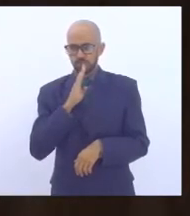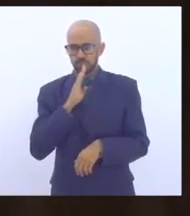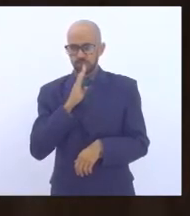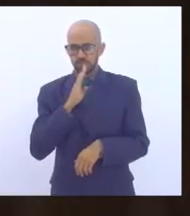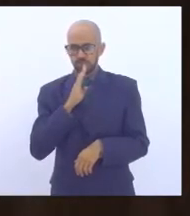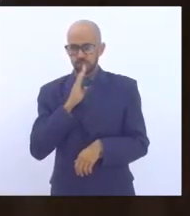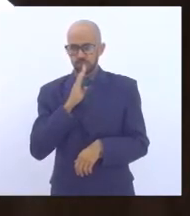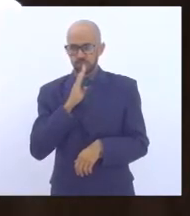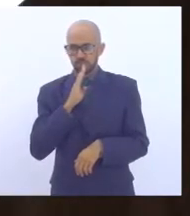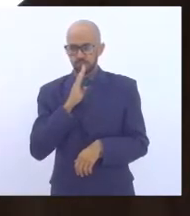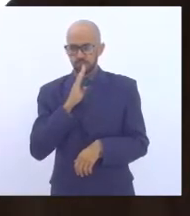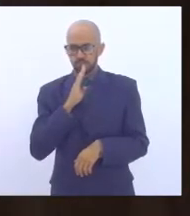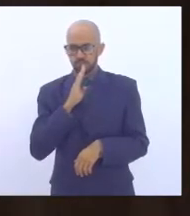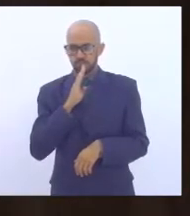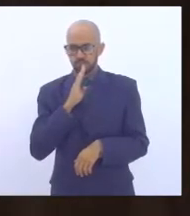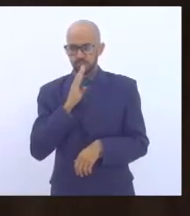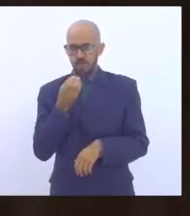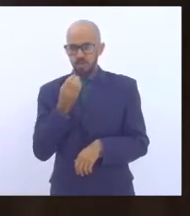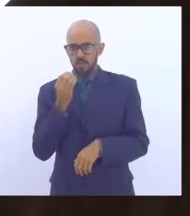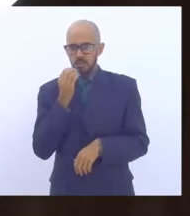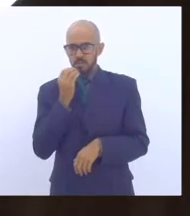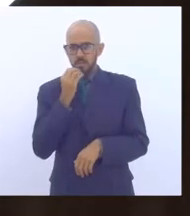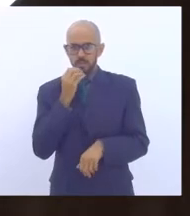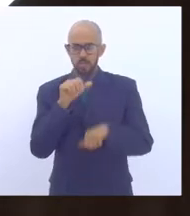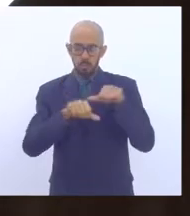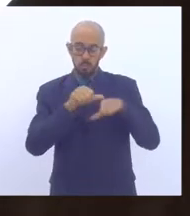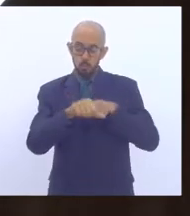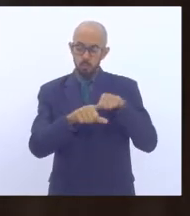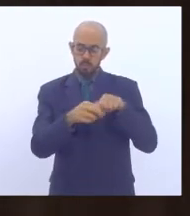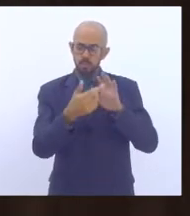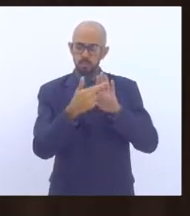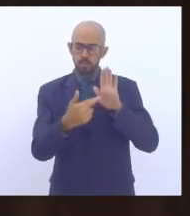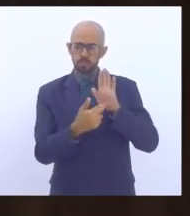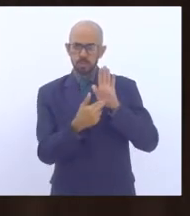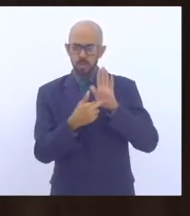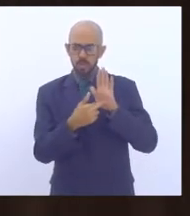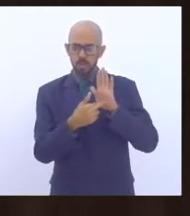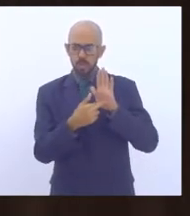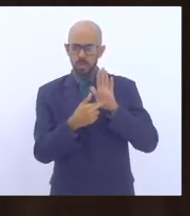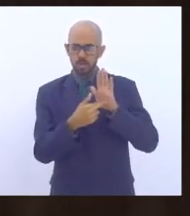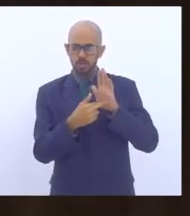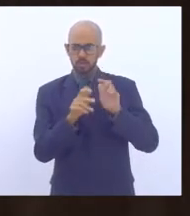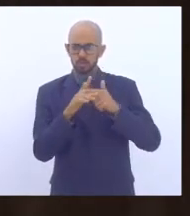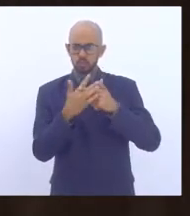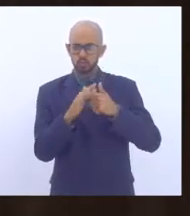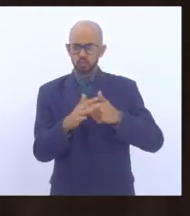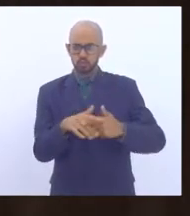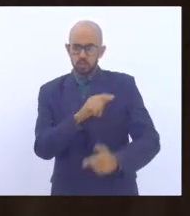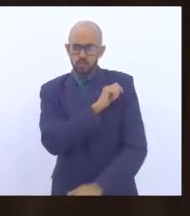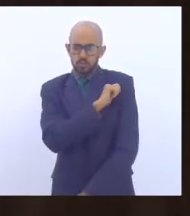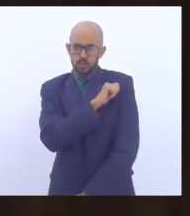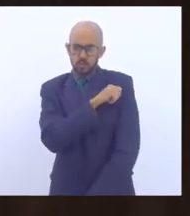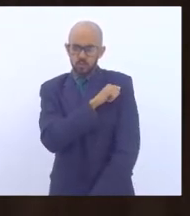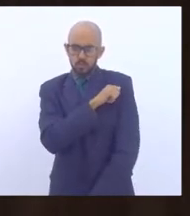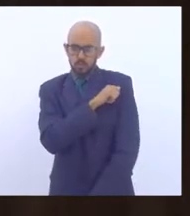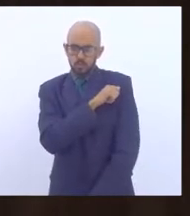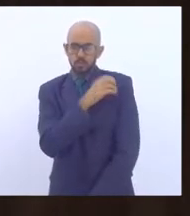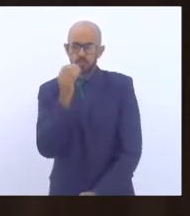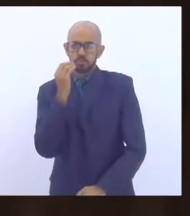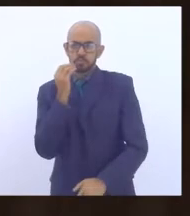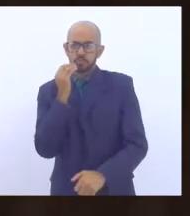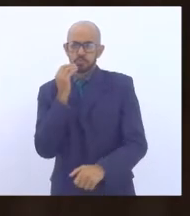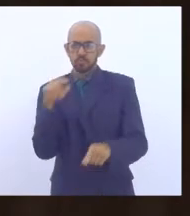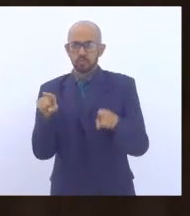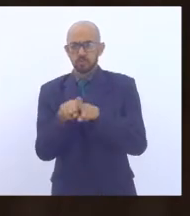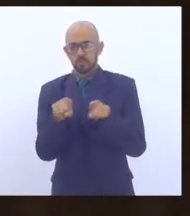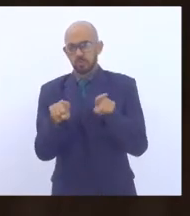e afetando as regras do regime de recuperação fiscal poderia